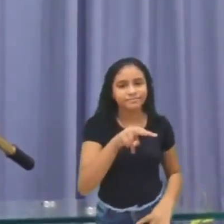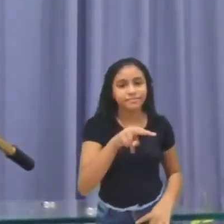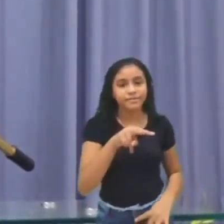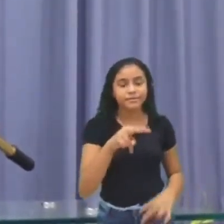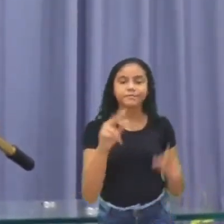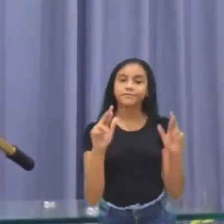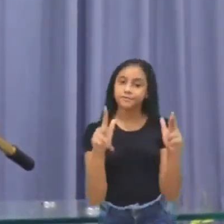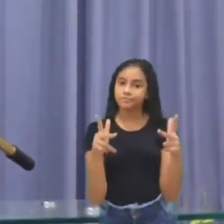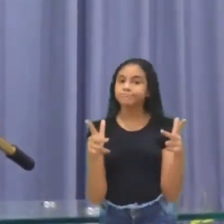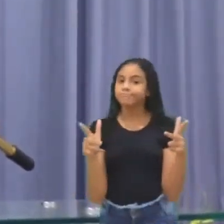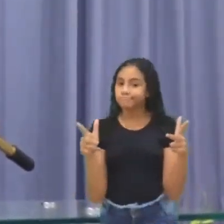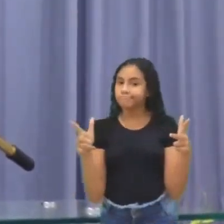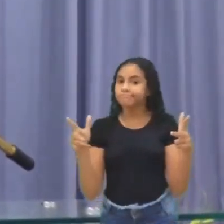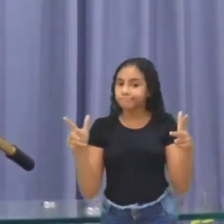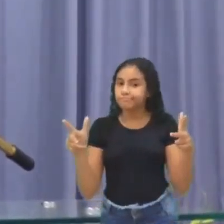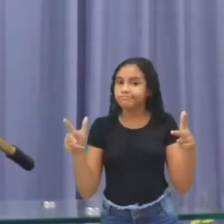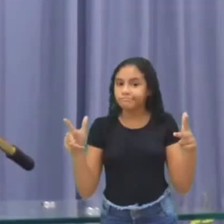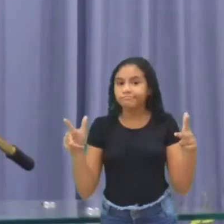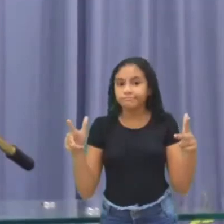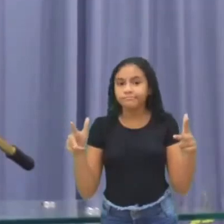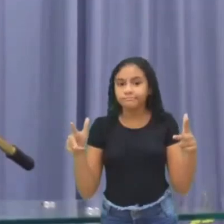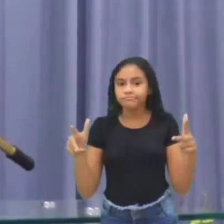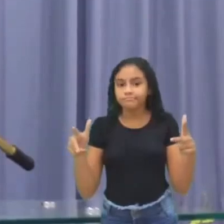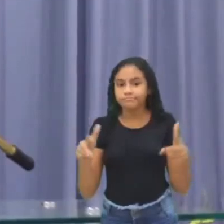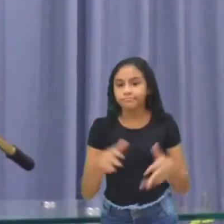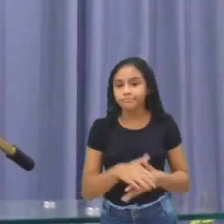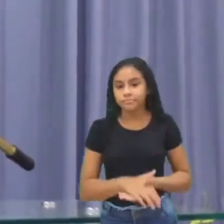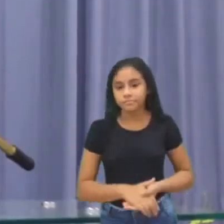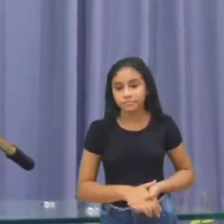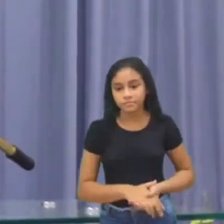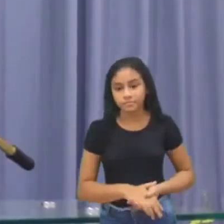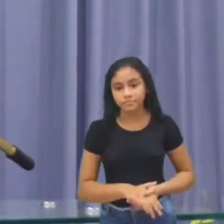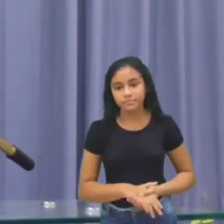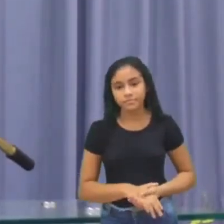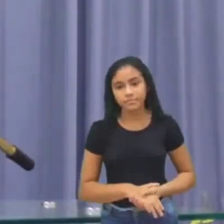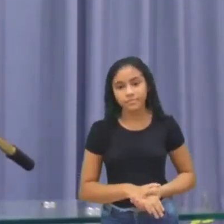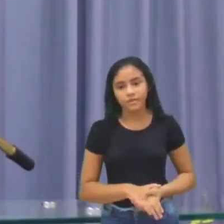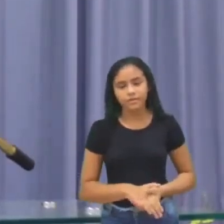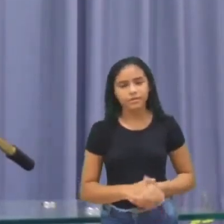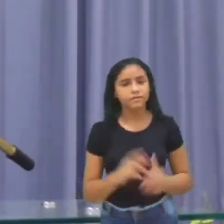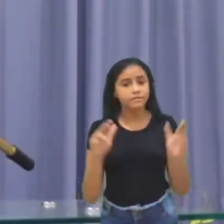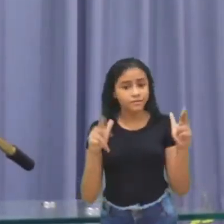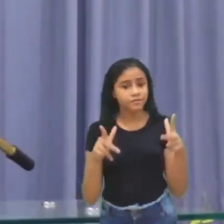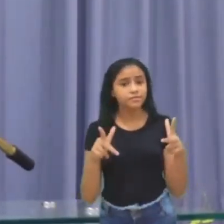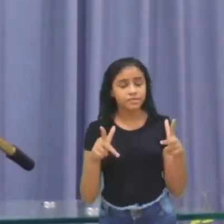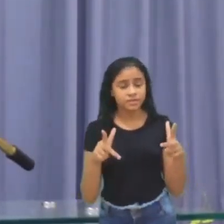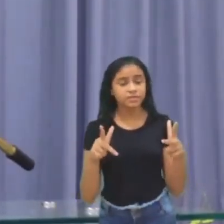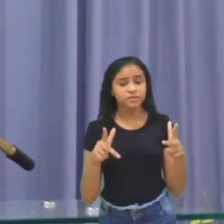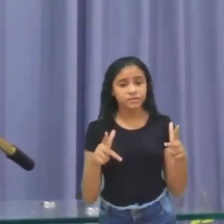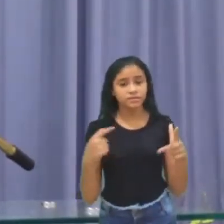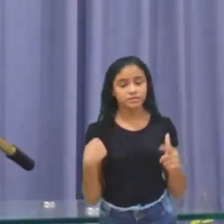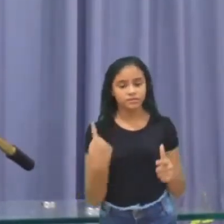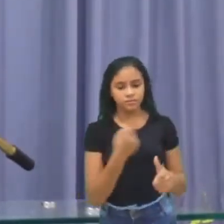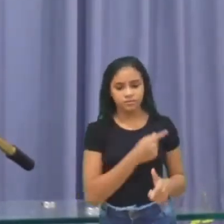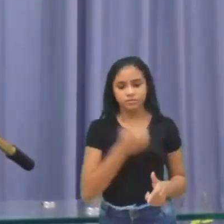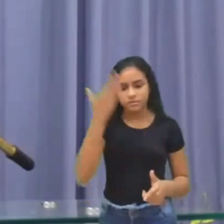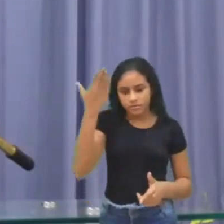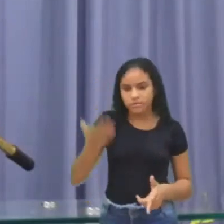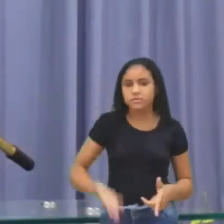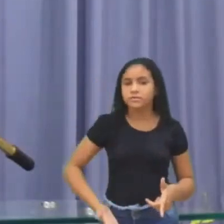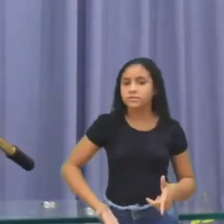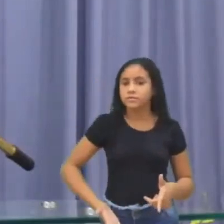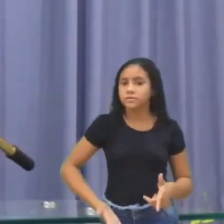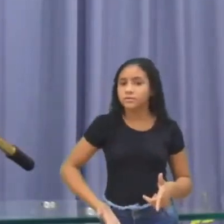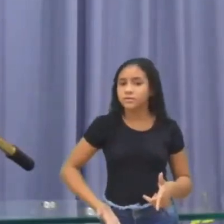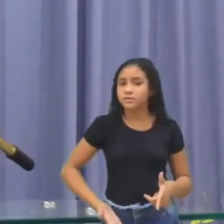diferente. O posicionamento é que foi diferente. Nós estamos diante de uma